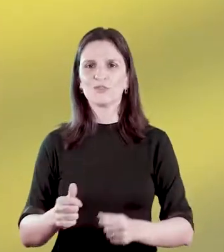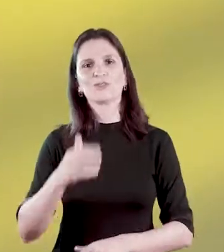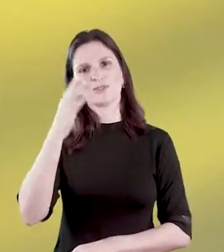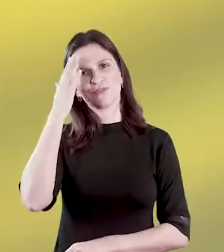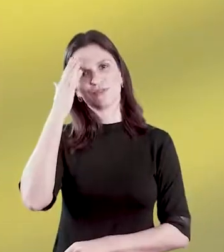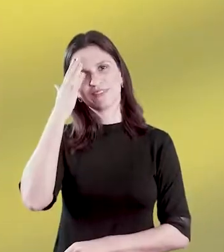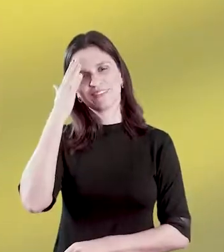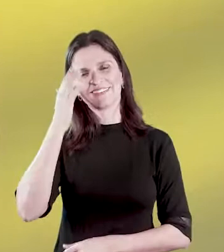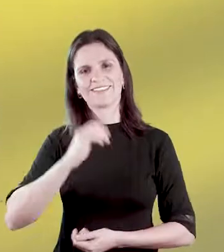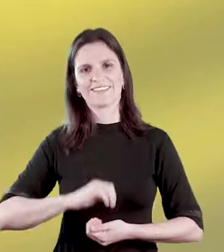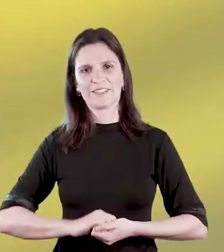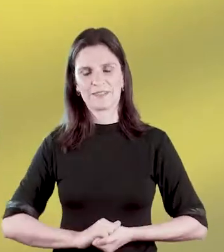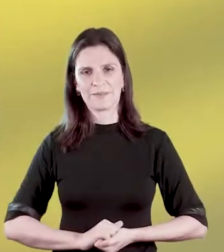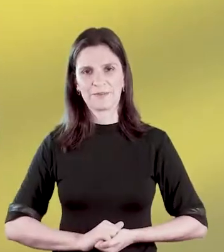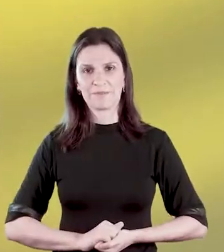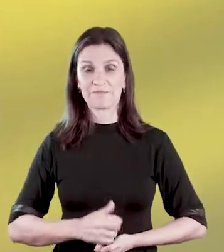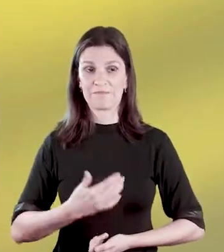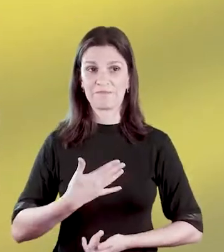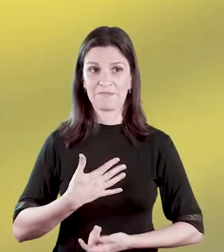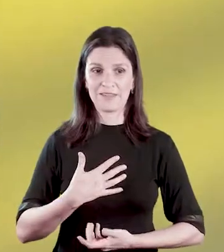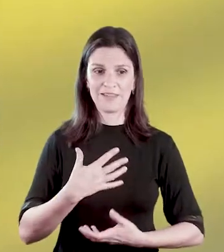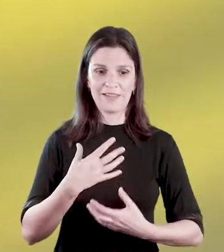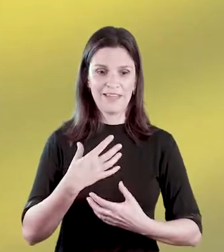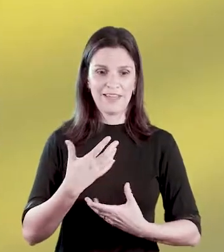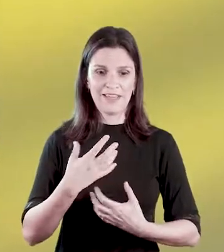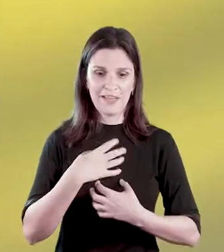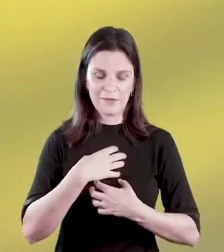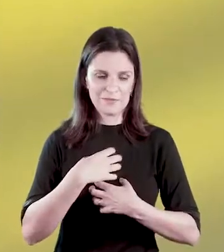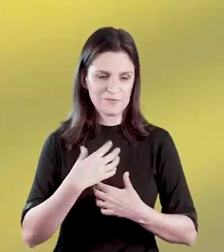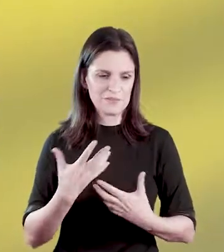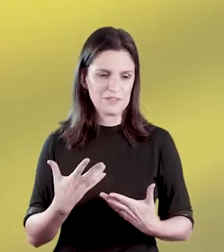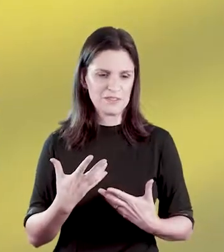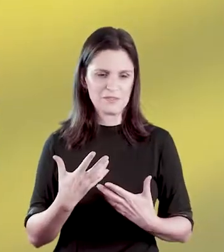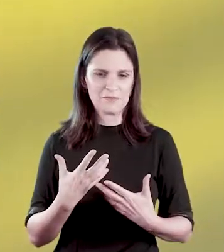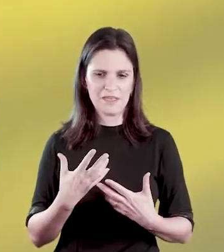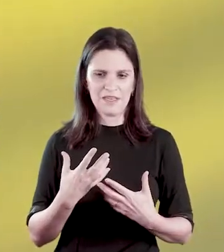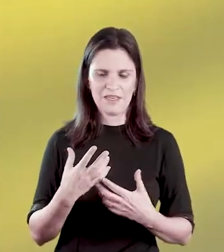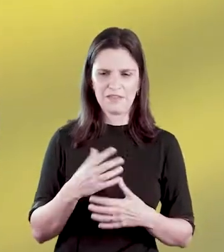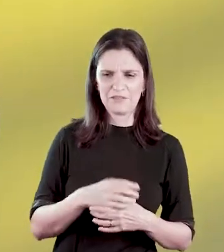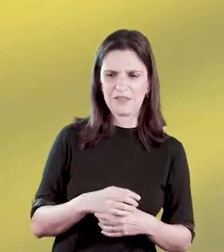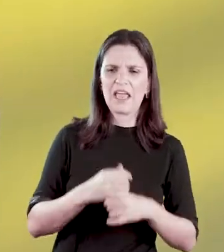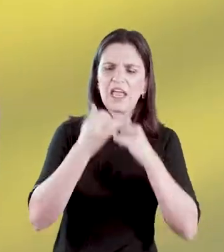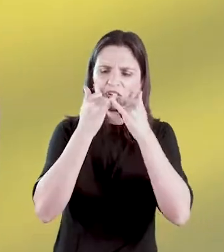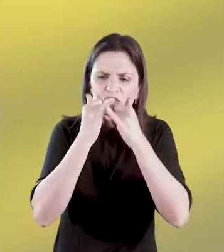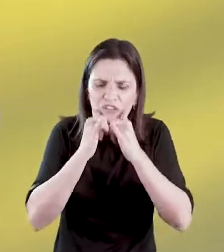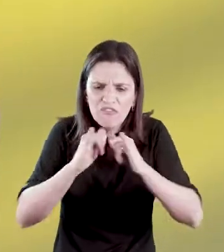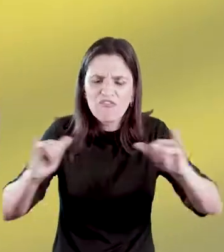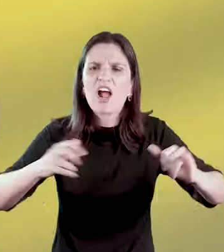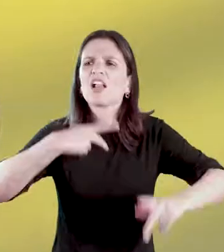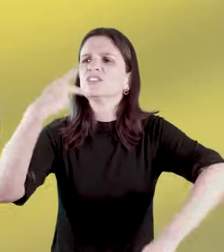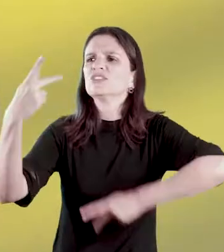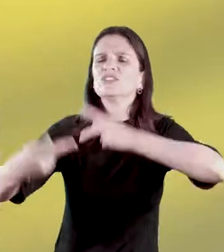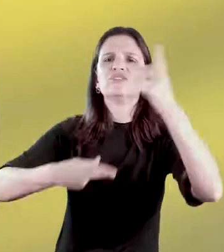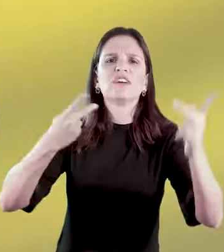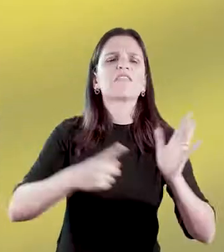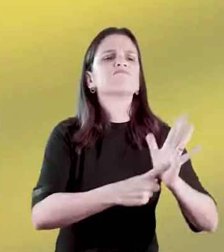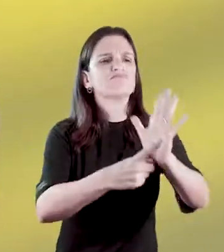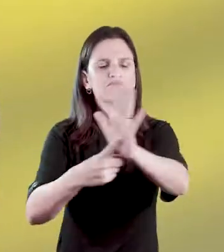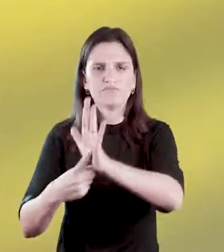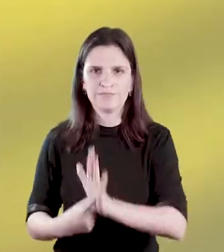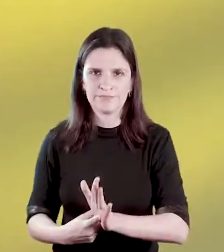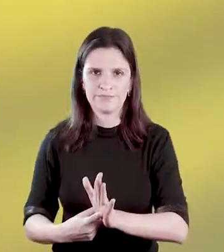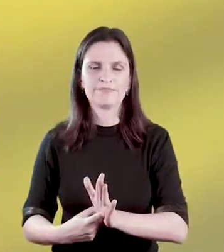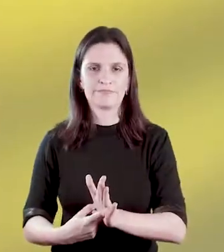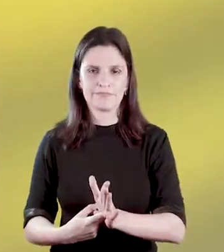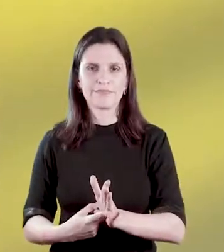sabe eu sou isso aí sabia Eu não sou de levar coisas enroladas o que o que eu tenho para dizer eu vou dizer eu que não